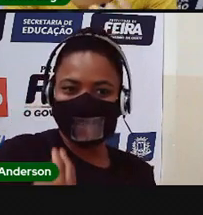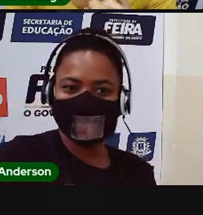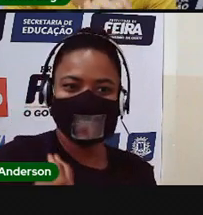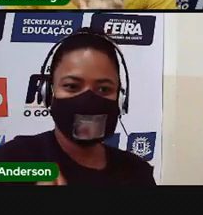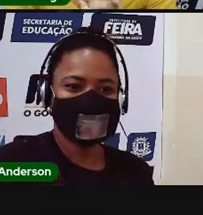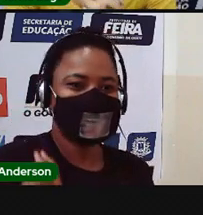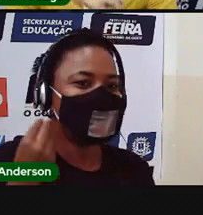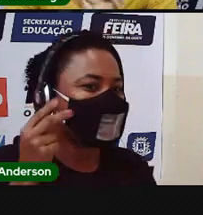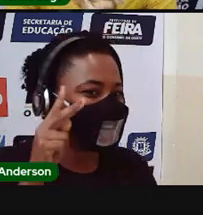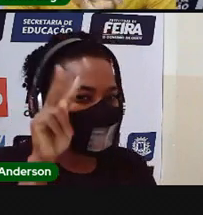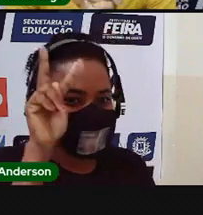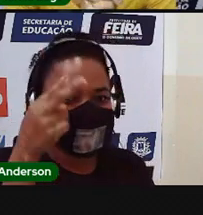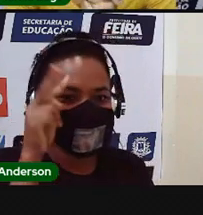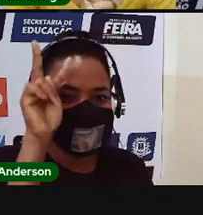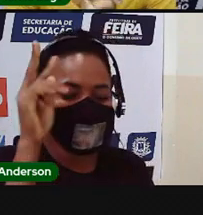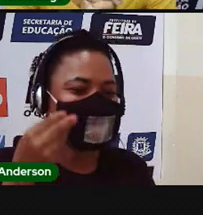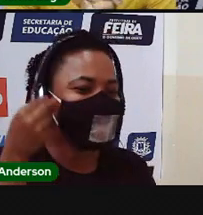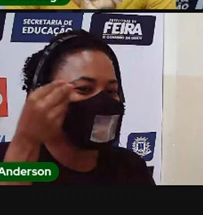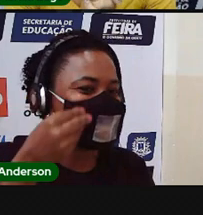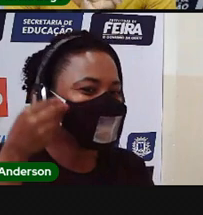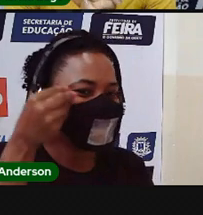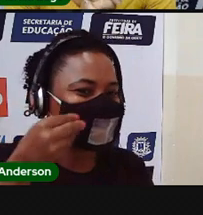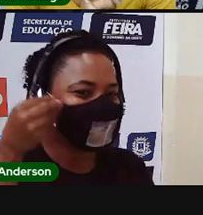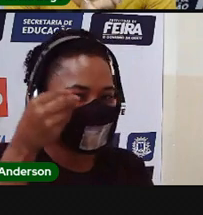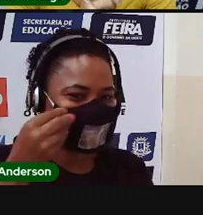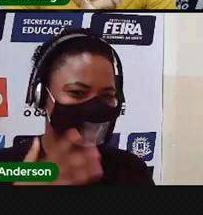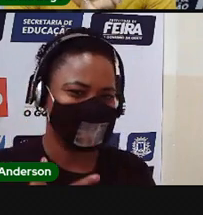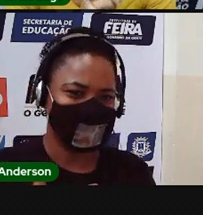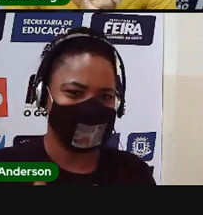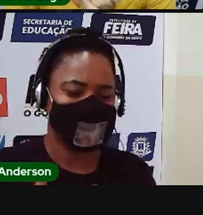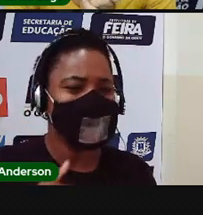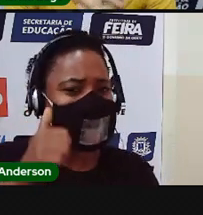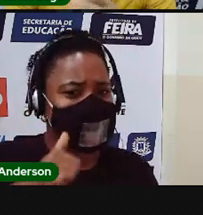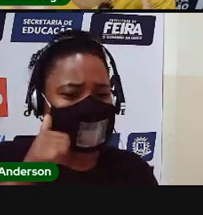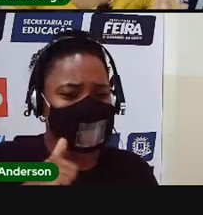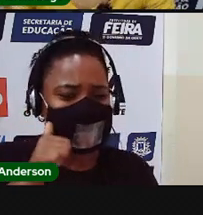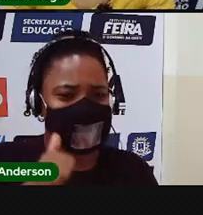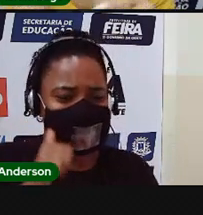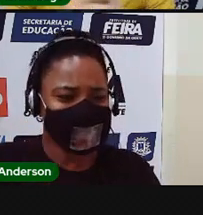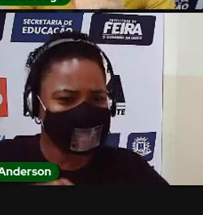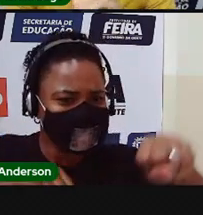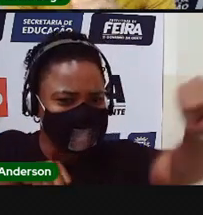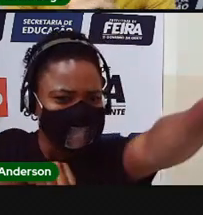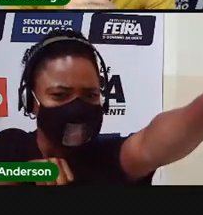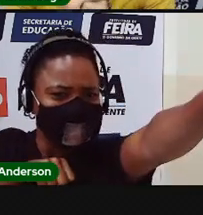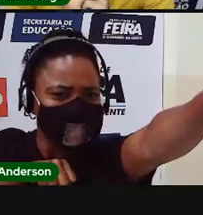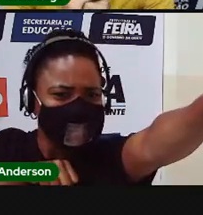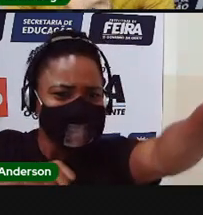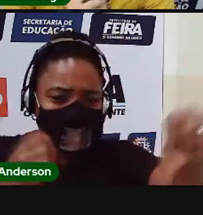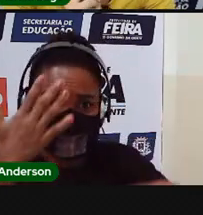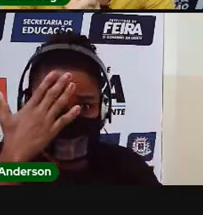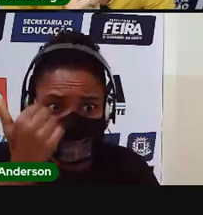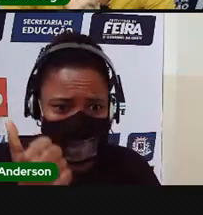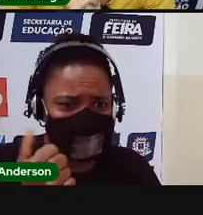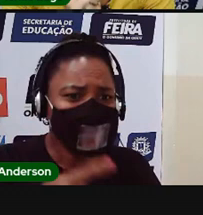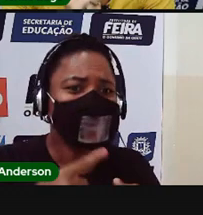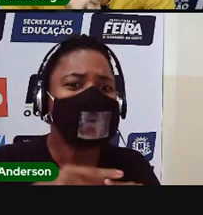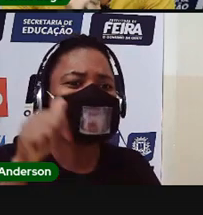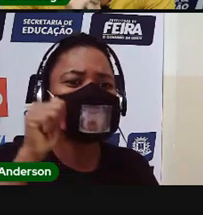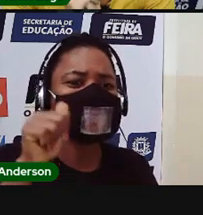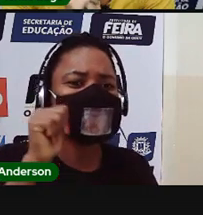Maravilha. Alguém sabe por que é que eu trouxe a imagem da Mulher Maravilha? Comenta aí no chat que eu tô olhando todo mundo.